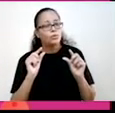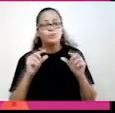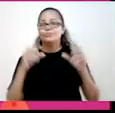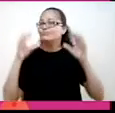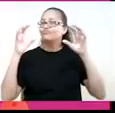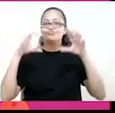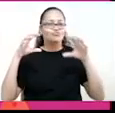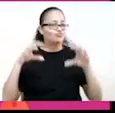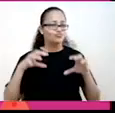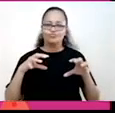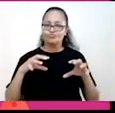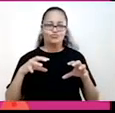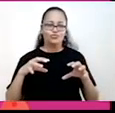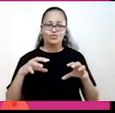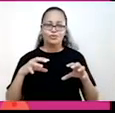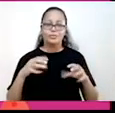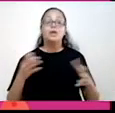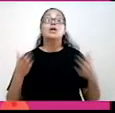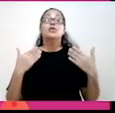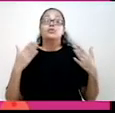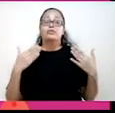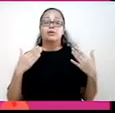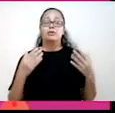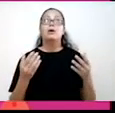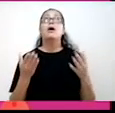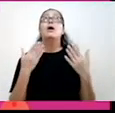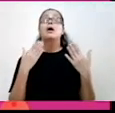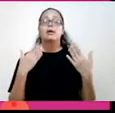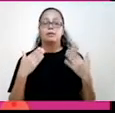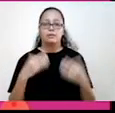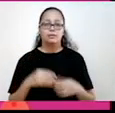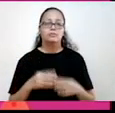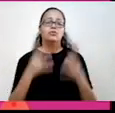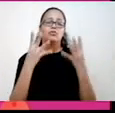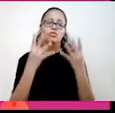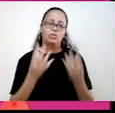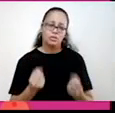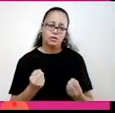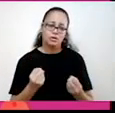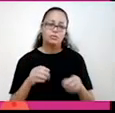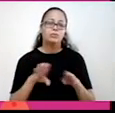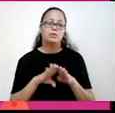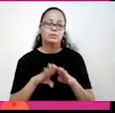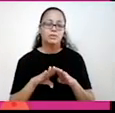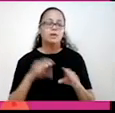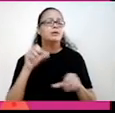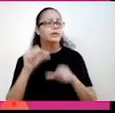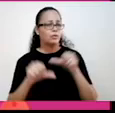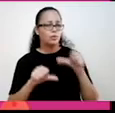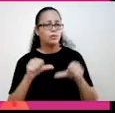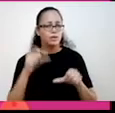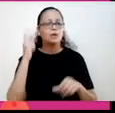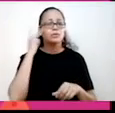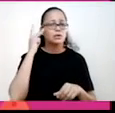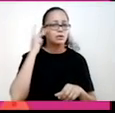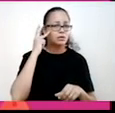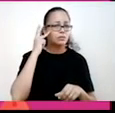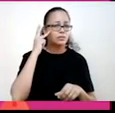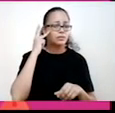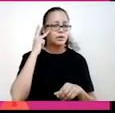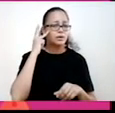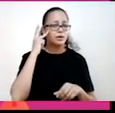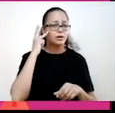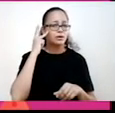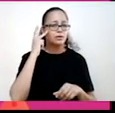muito no inverno. E os verões são quentes e secos, né? Ao contrário do que acontece aqui na região que a gente vive, aqui no estado de São Paulo, no interior, né? Os